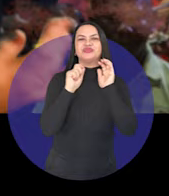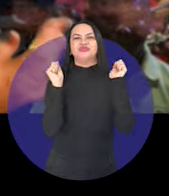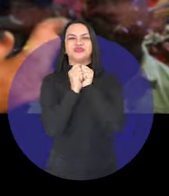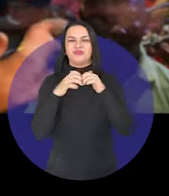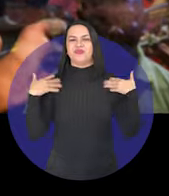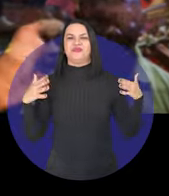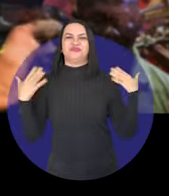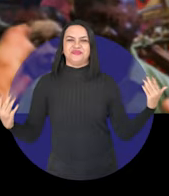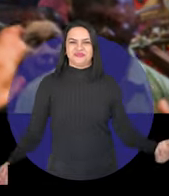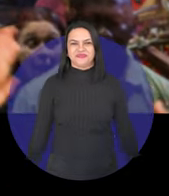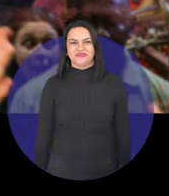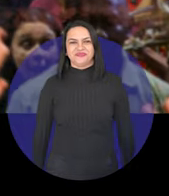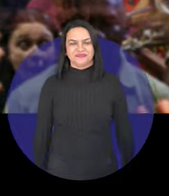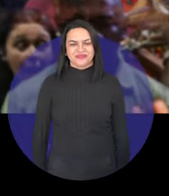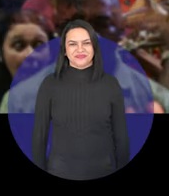alegria.